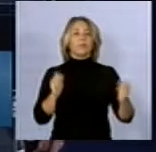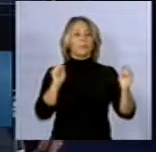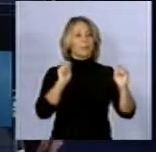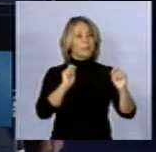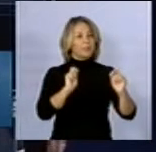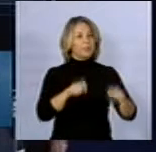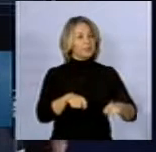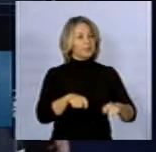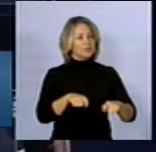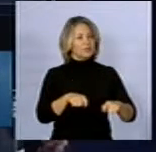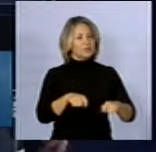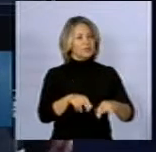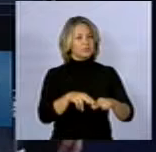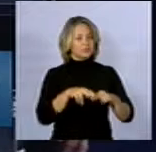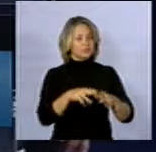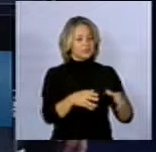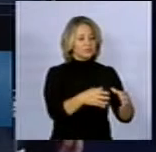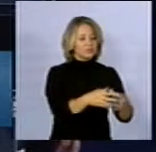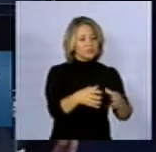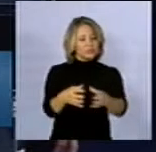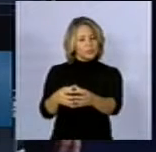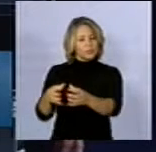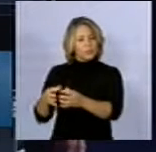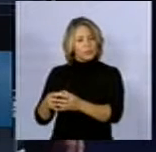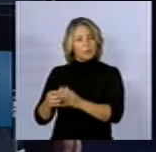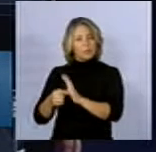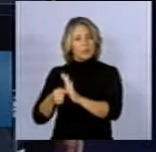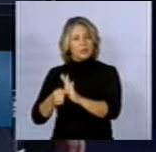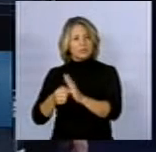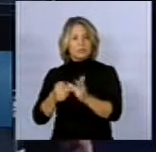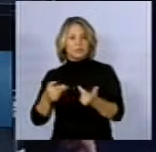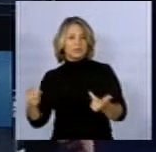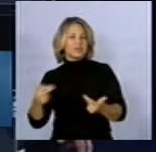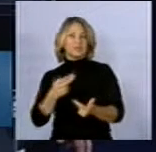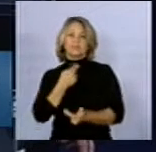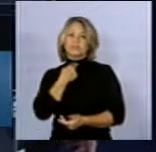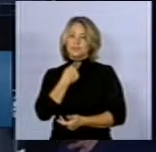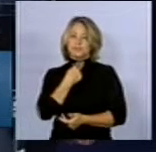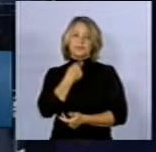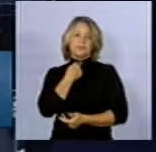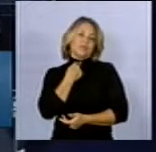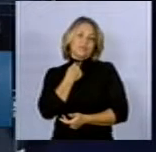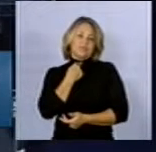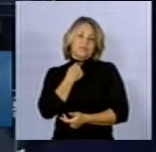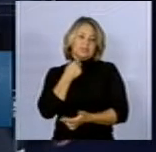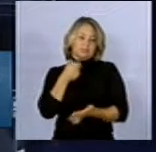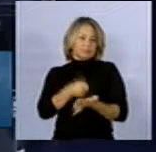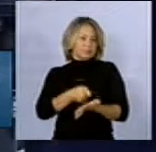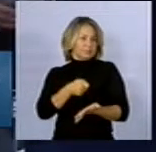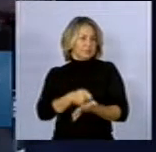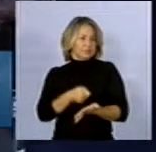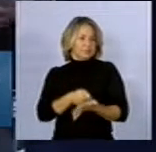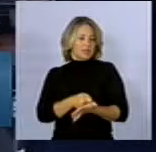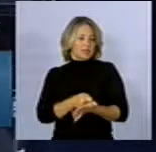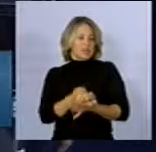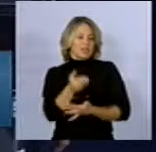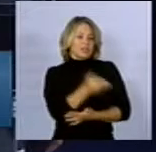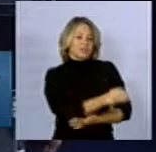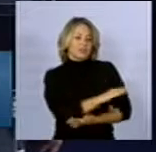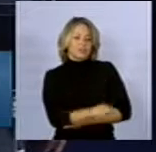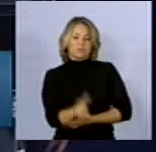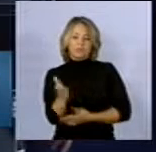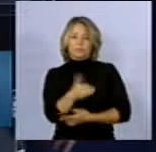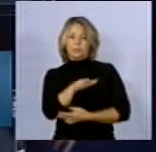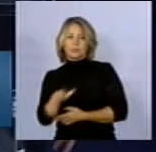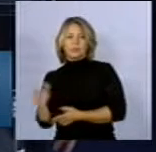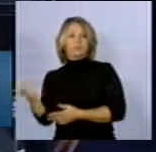possivelmente carcinogênico. Isso corresponde a algo que não pode ser definitivamente excluído ou